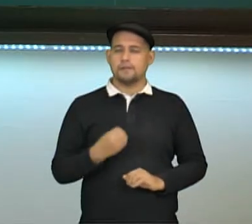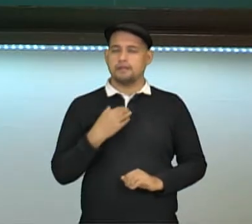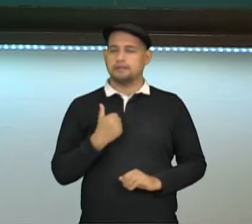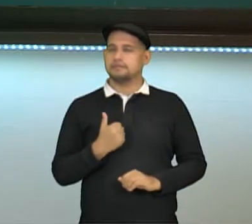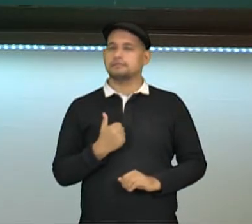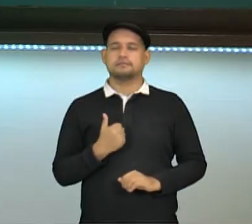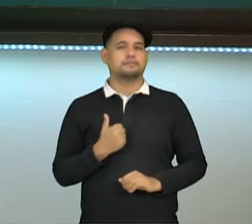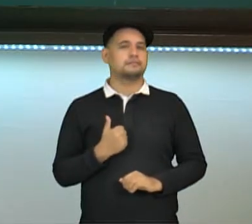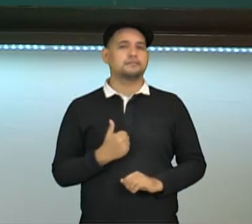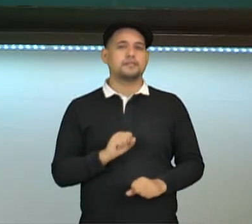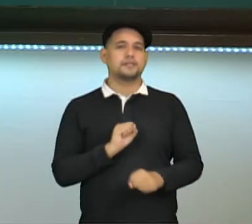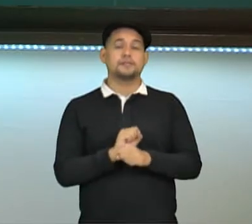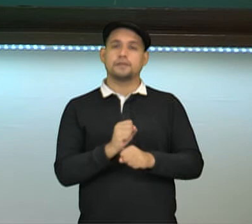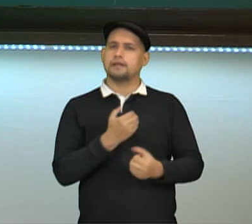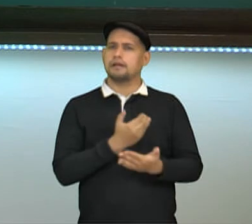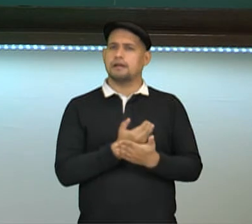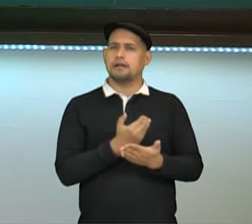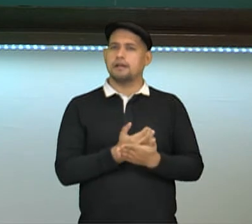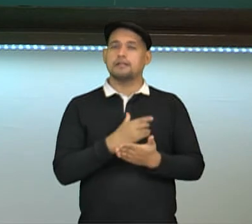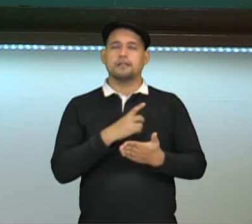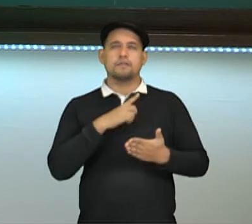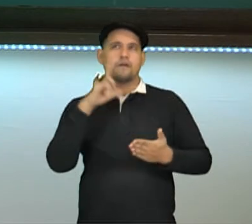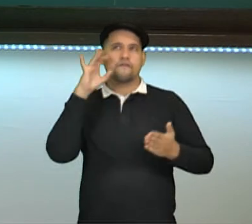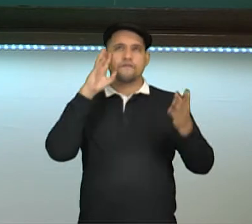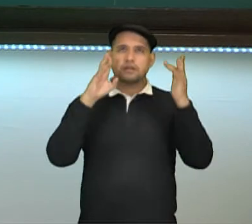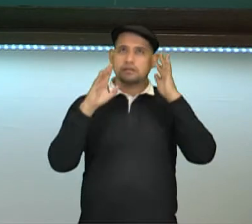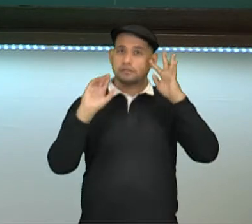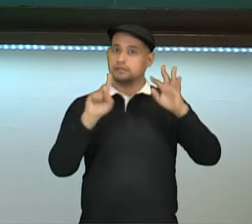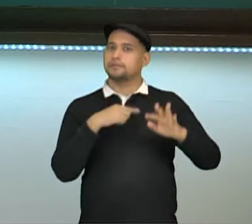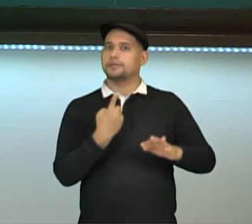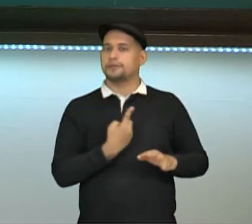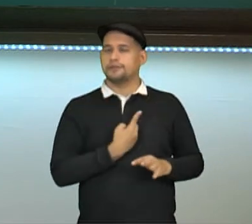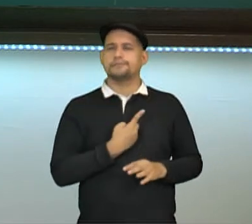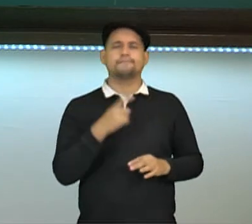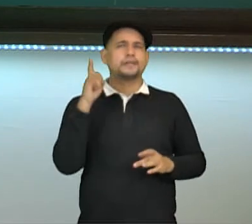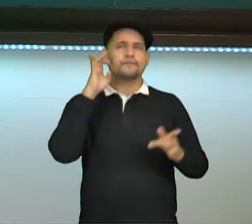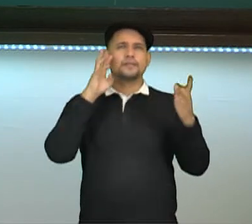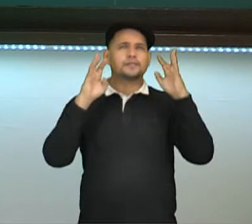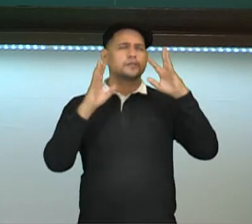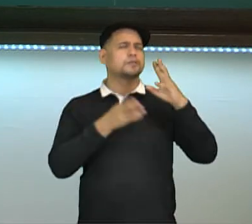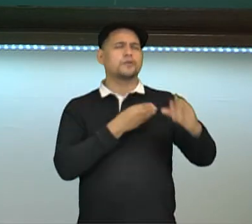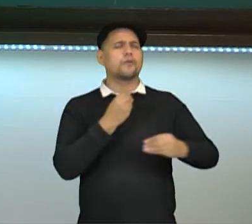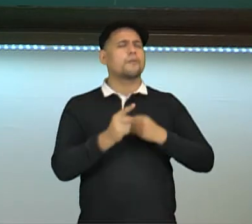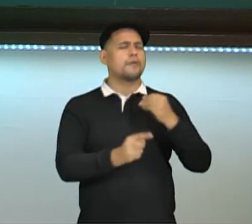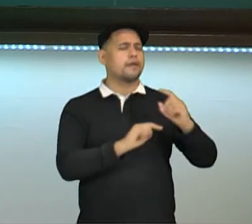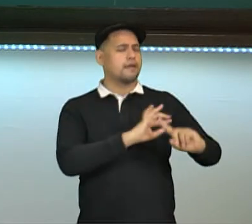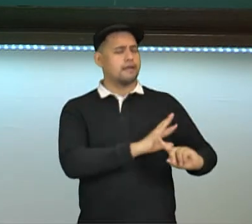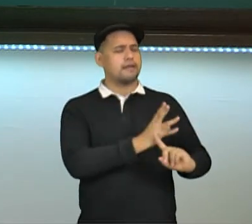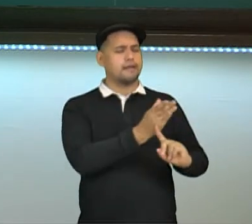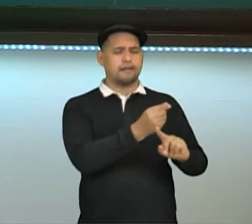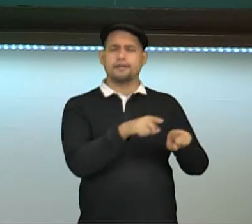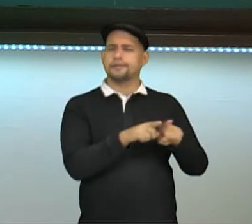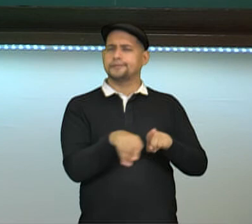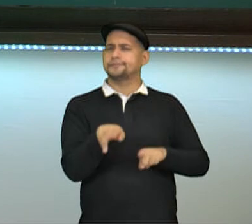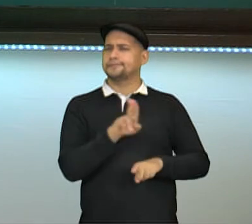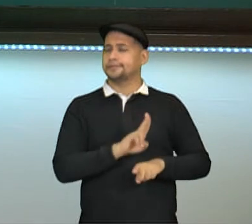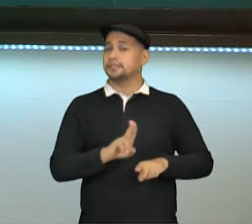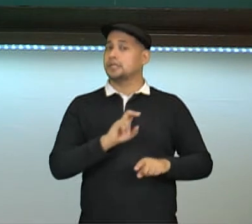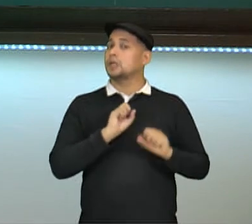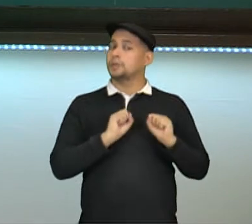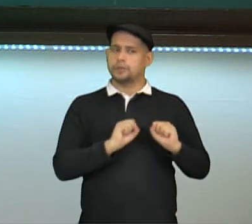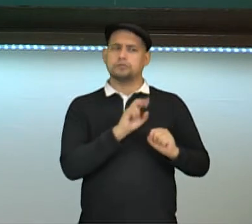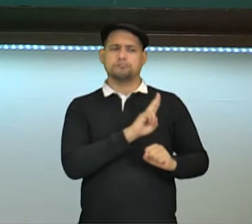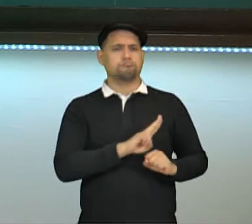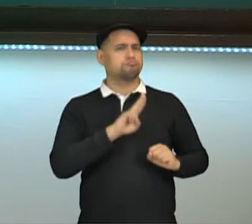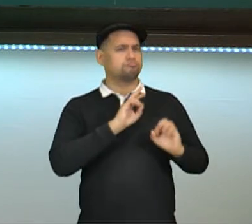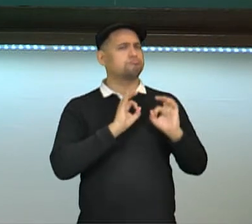pessoal? Espero que essa aula tenha sido uma reflexão muito grande para nós. Uma reflexão de como a arte é uma ferramenta e a ferramenta pode ser bem